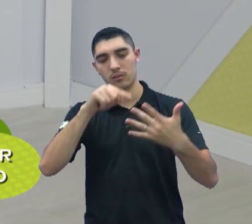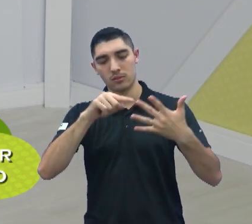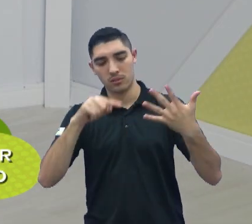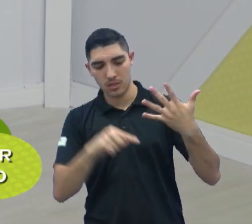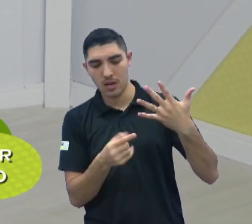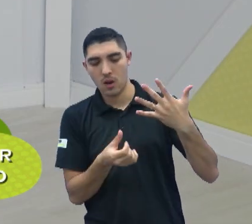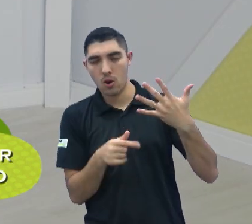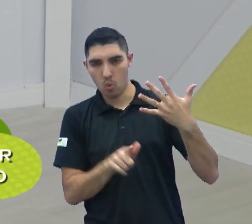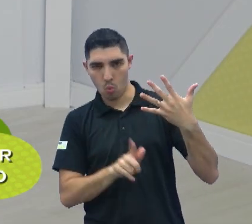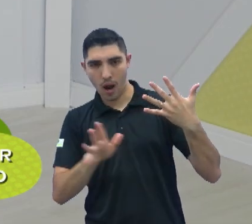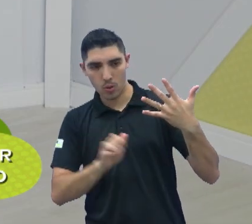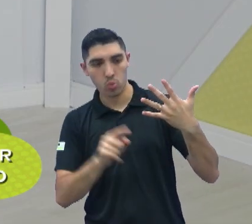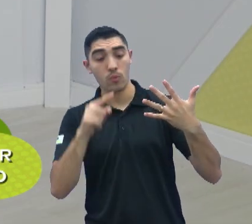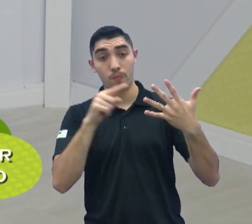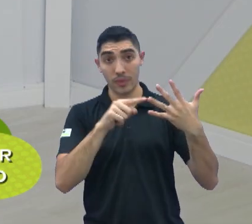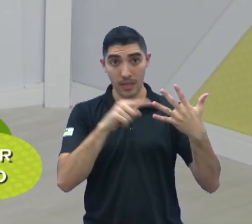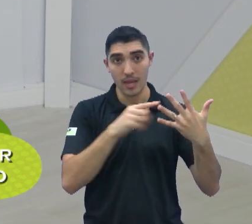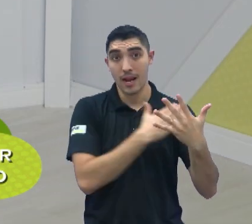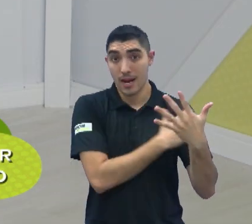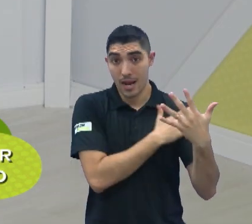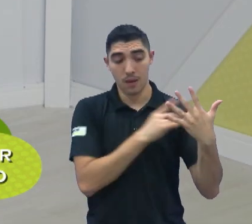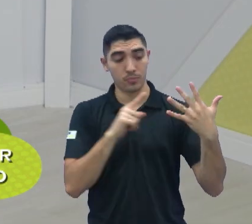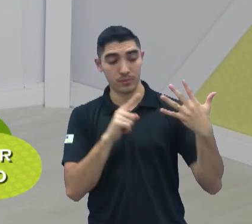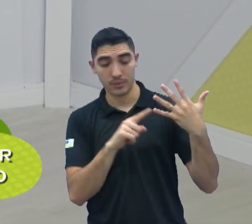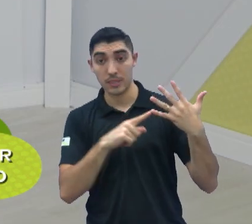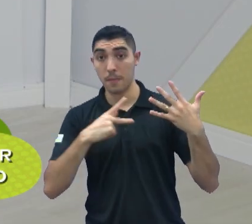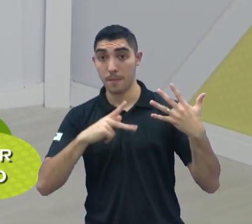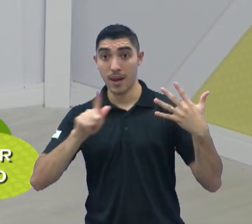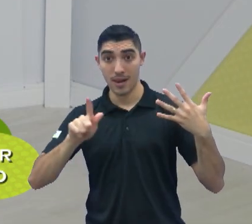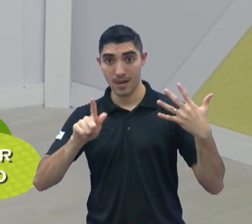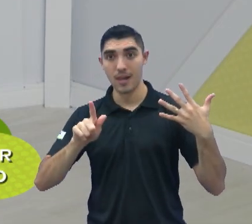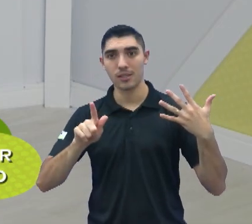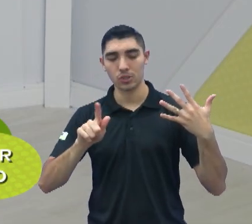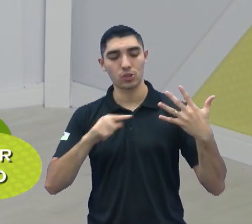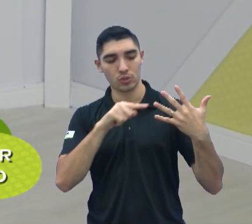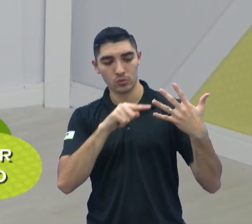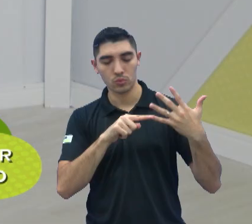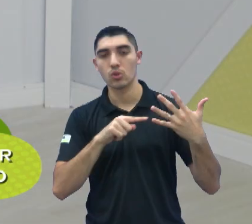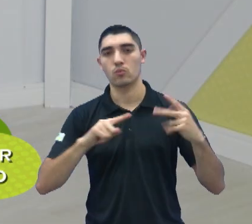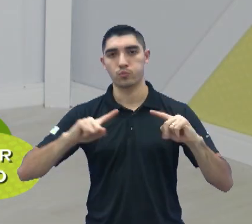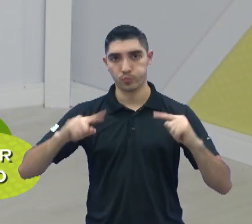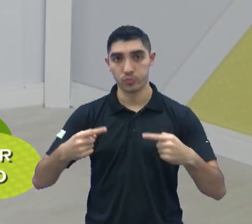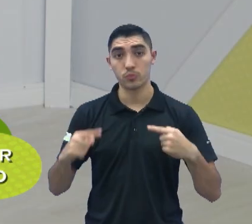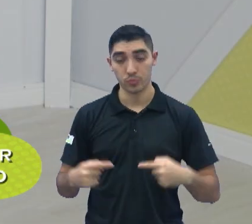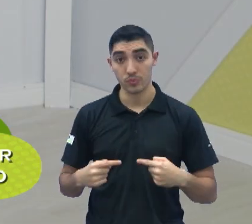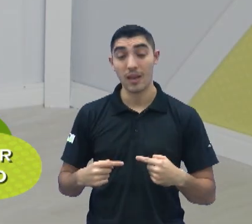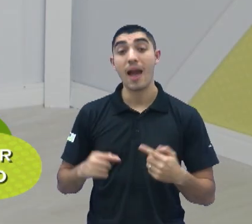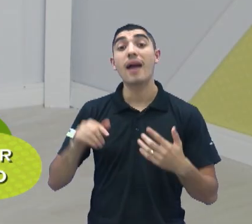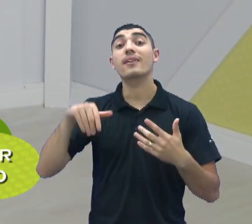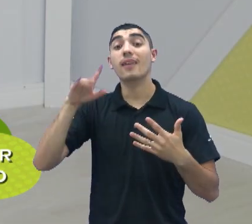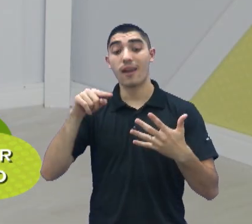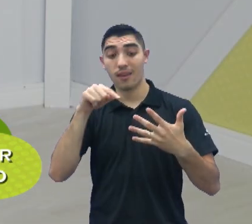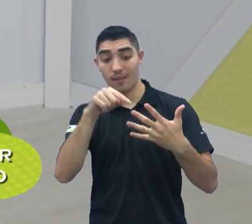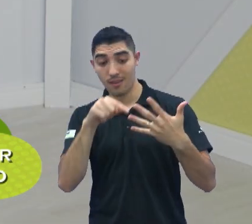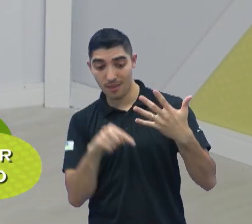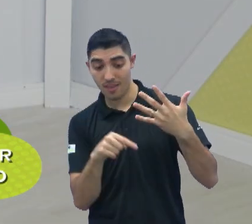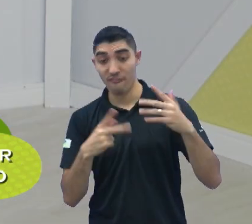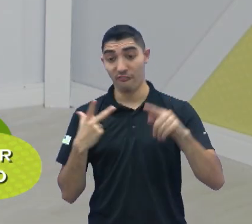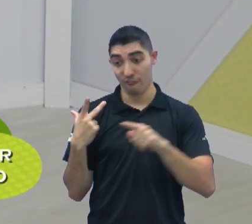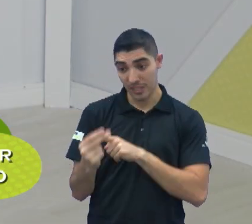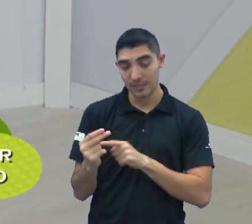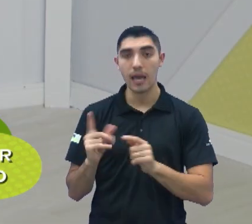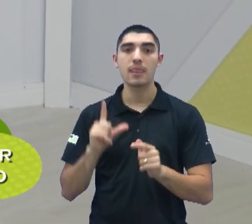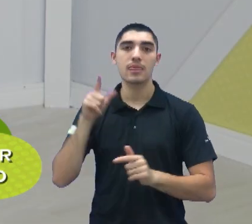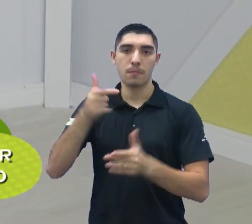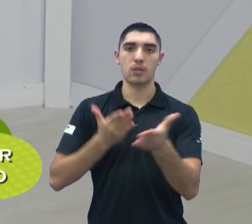Jordão, quarto, enfrenta o Praia Grande, quinto. Os vencedores destas partidas enfrentam uma equipe, o Tabuão, outra equipe do São